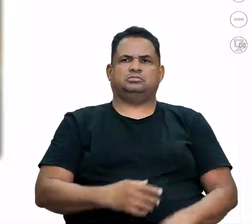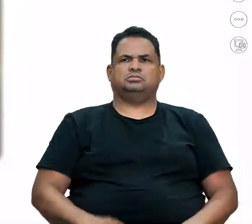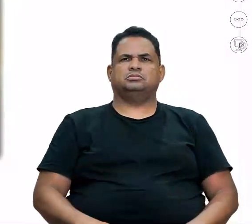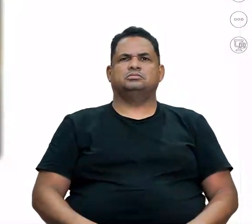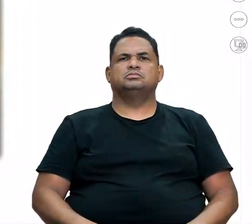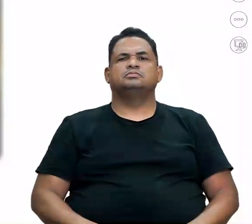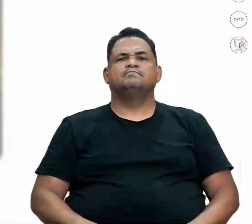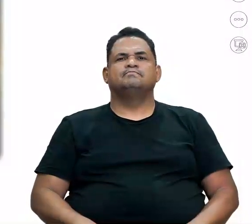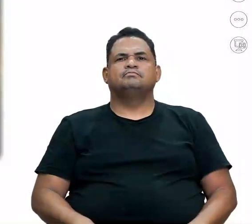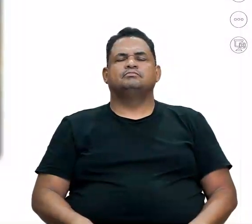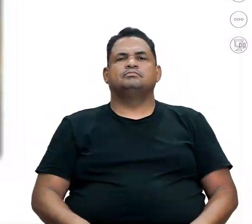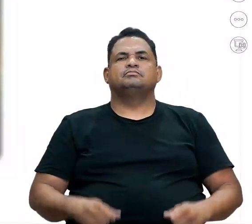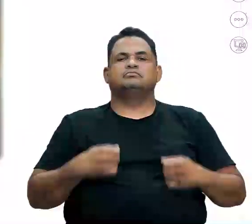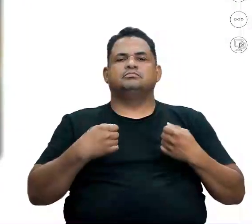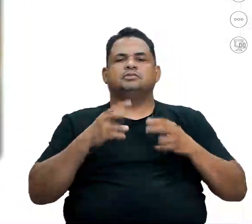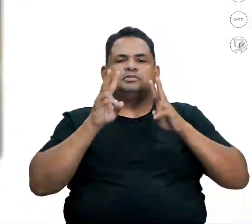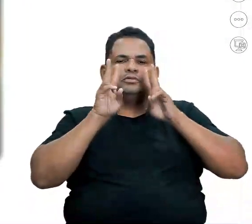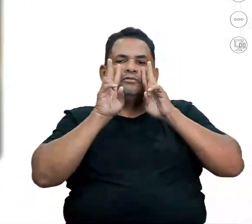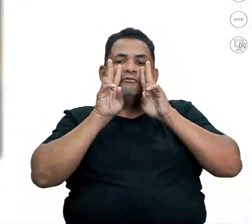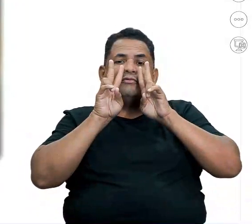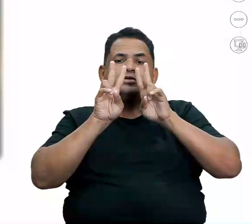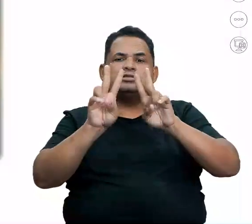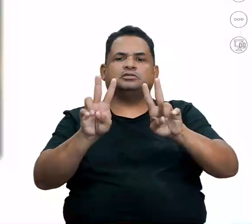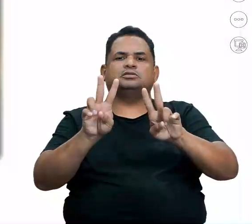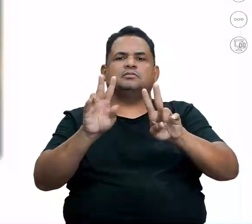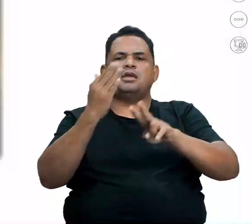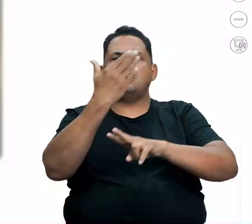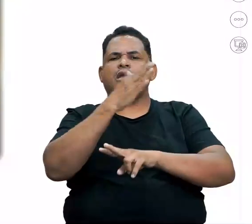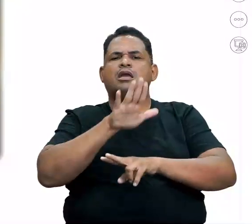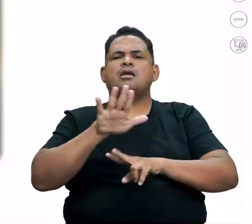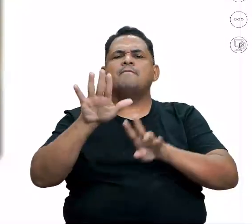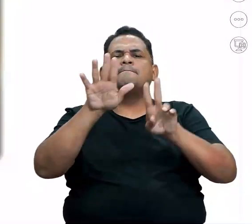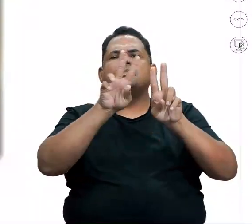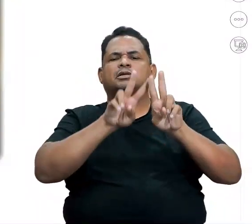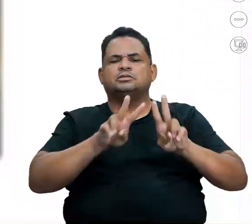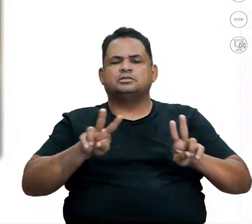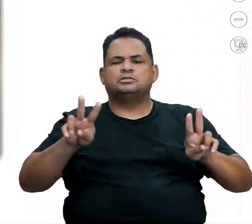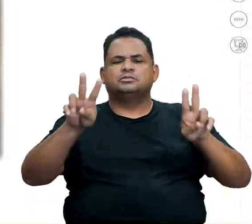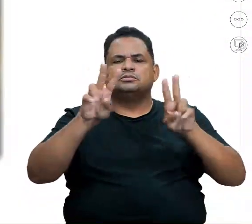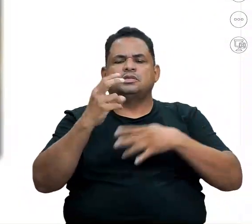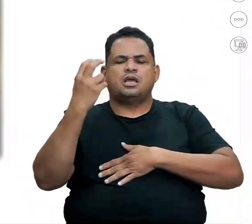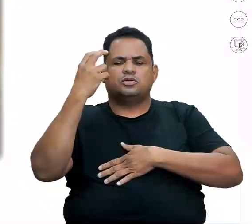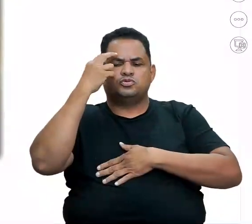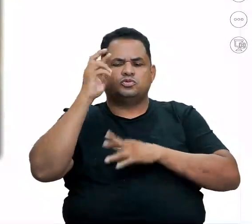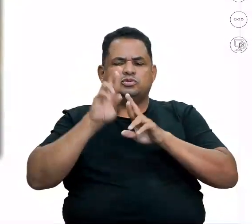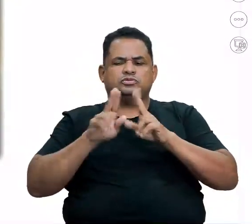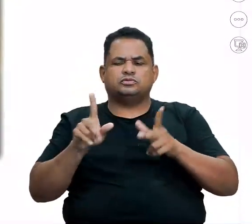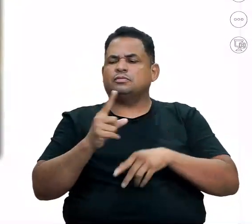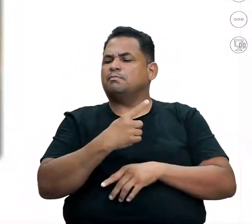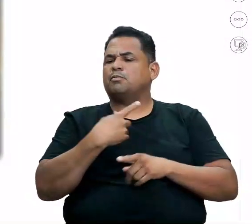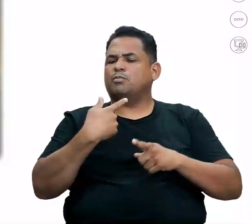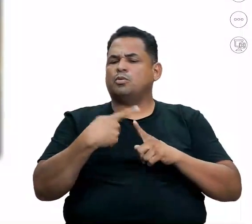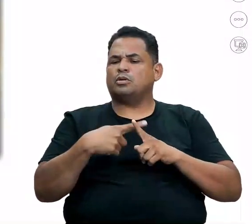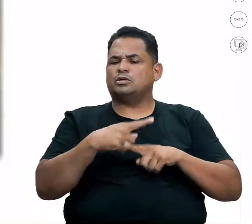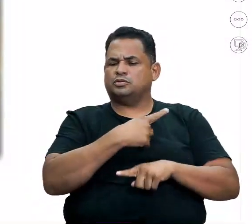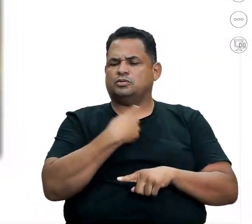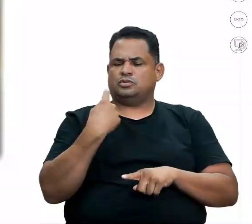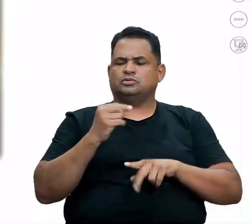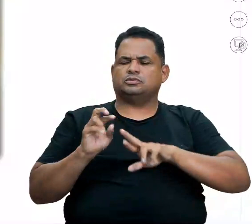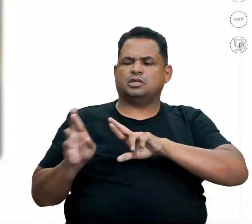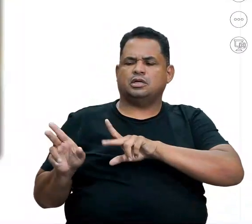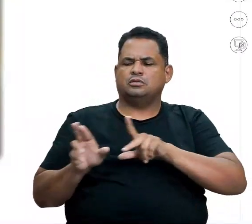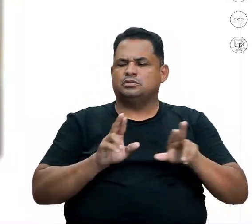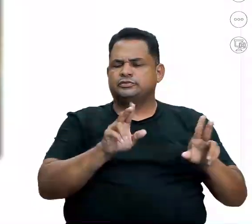Enxergar as culturas diferentes não é problema, até porque nós somos diferentes mesmo, né?